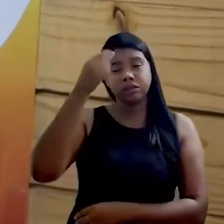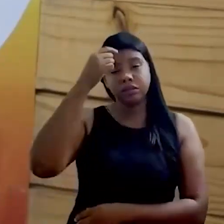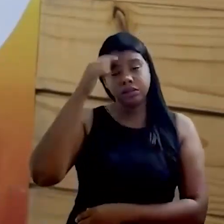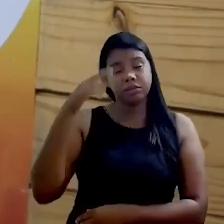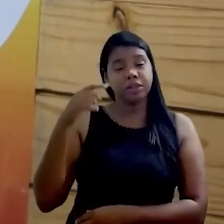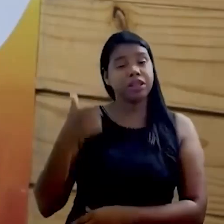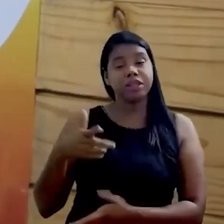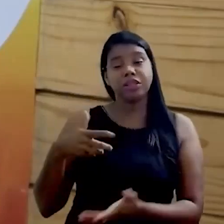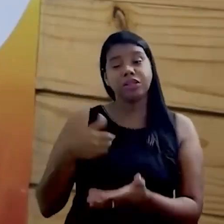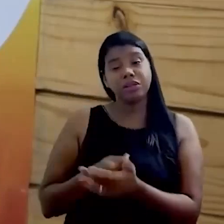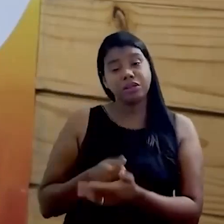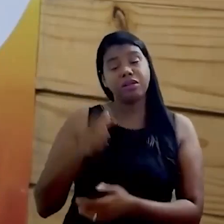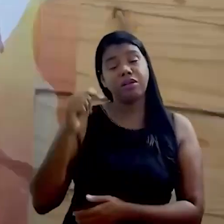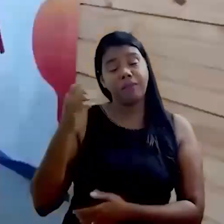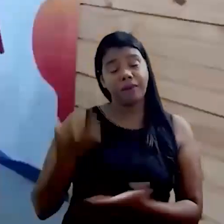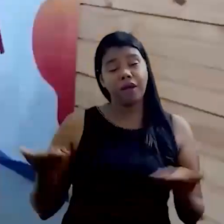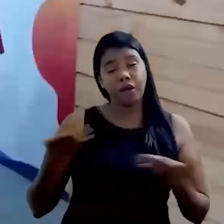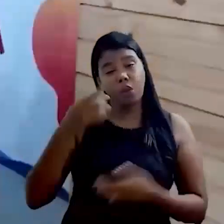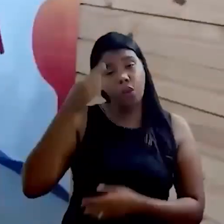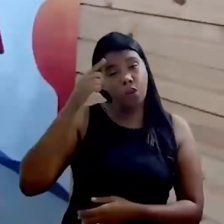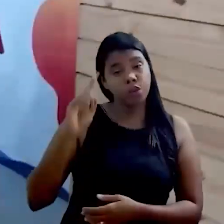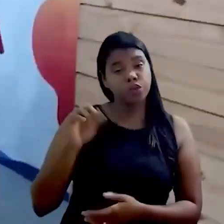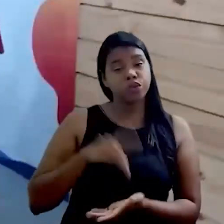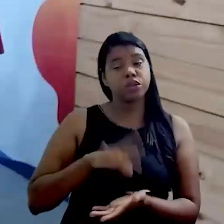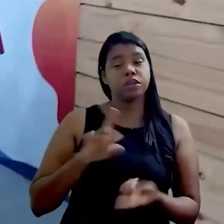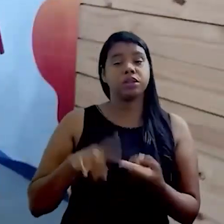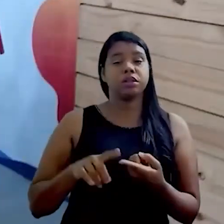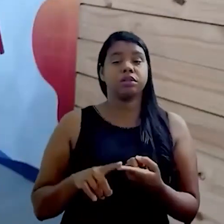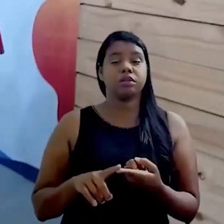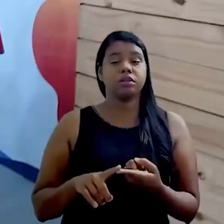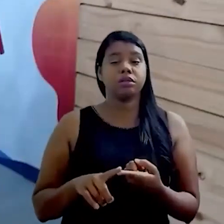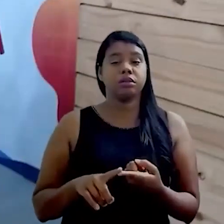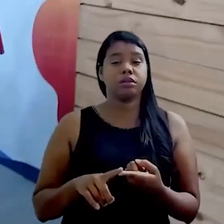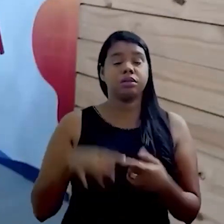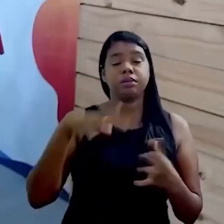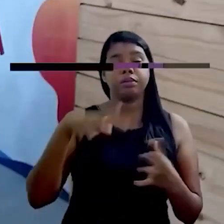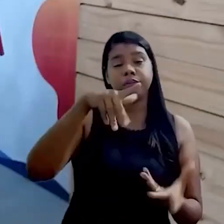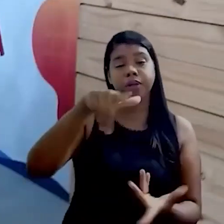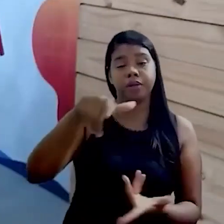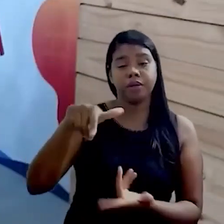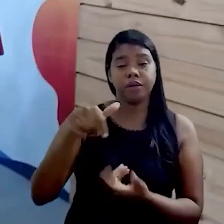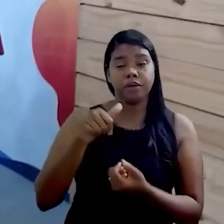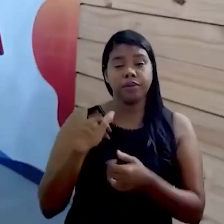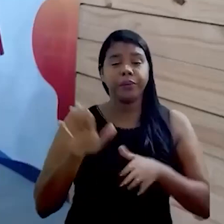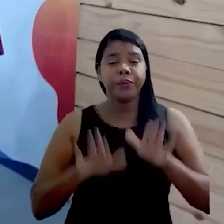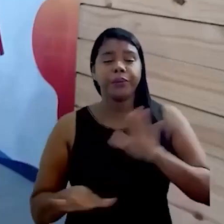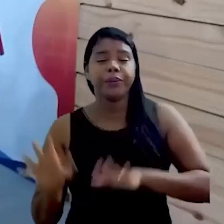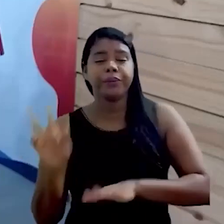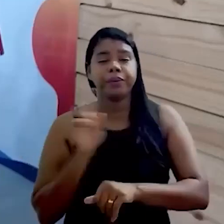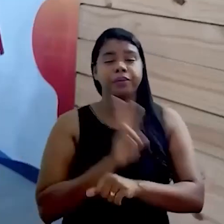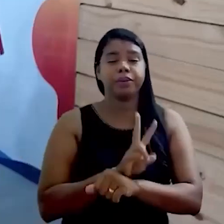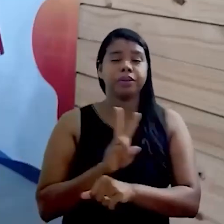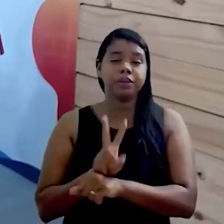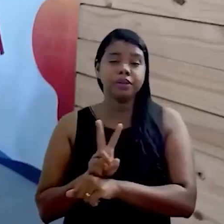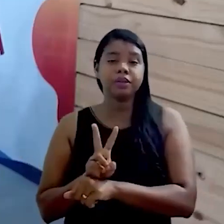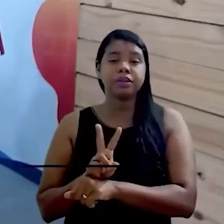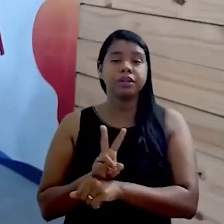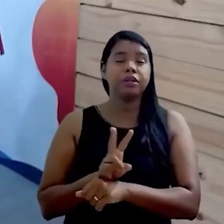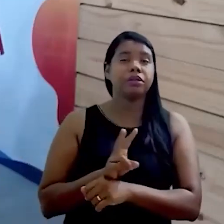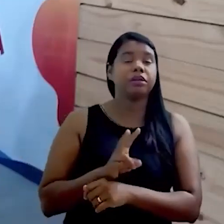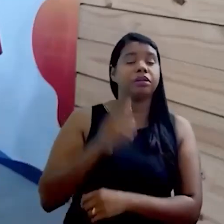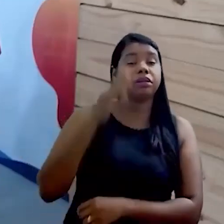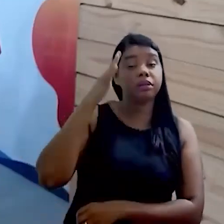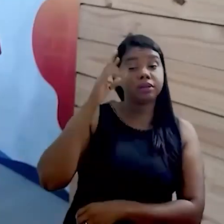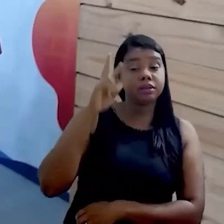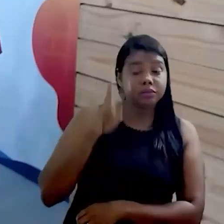pague tanto. Isso, eu acho que hoje em dia essa questão da consciência ambiental, ela vem crescendo bastante, né? O consumidor, ele está ficando mais